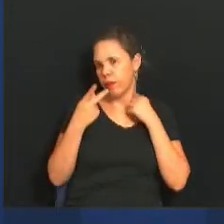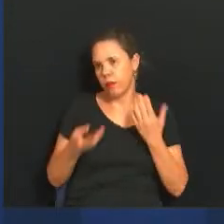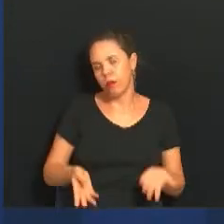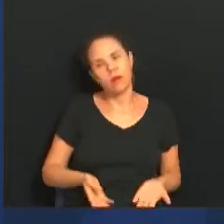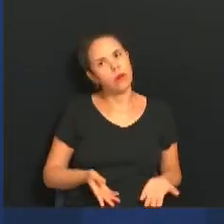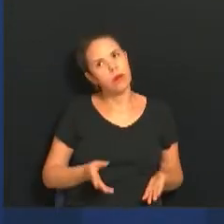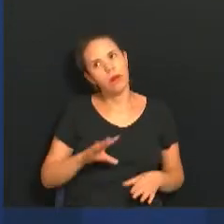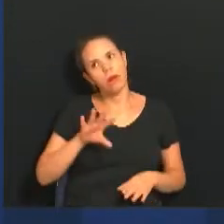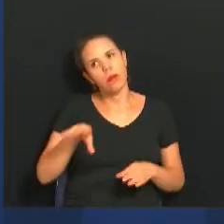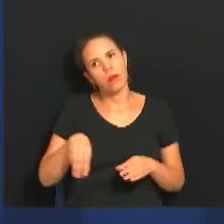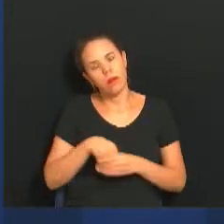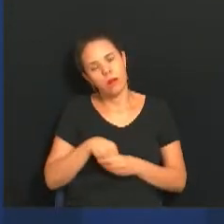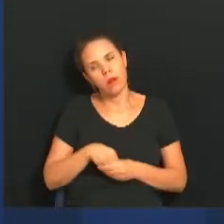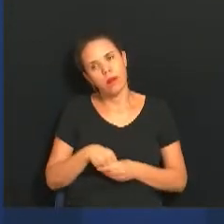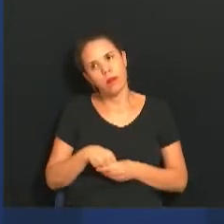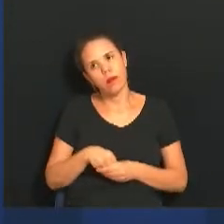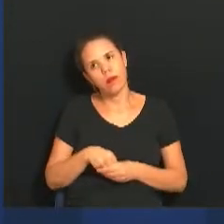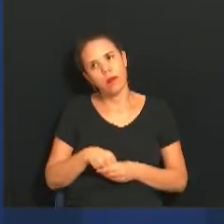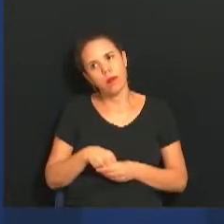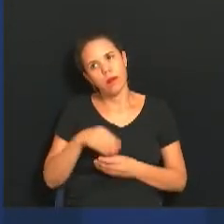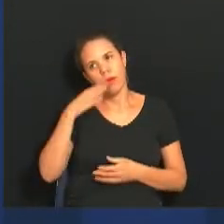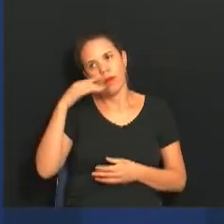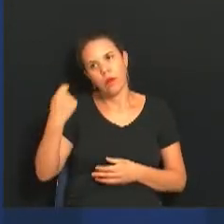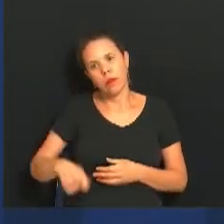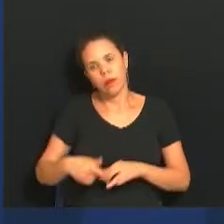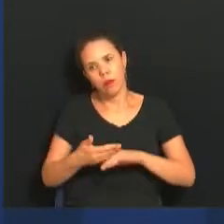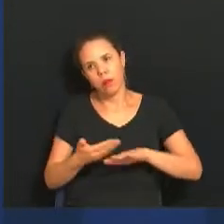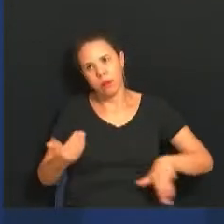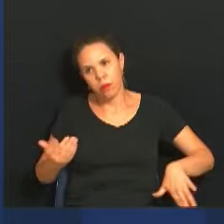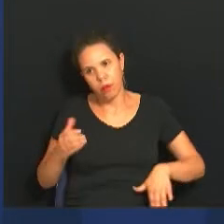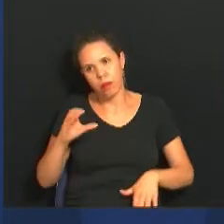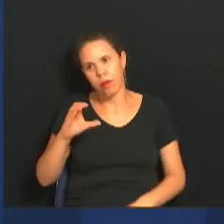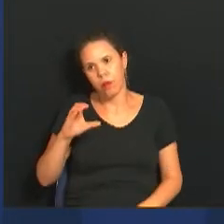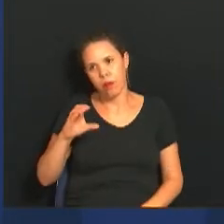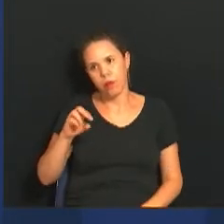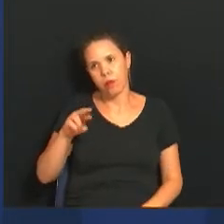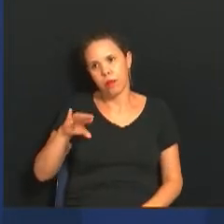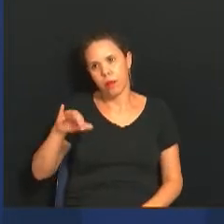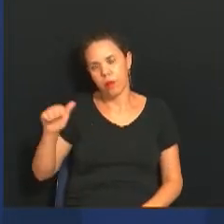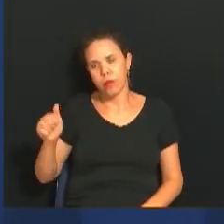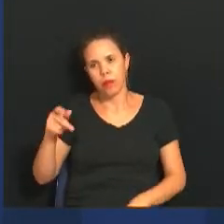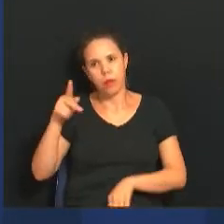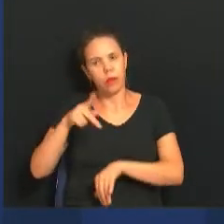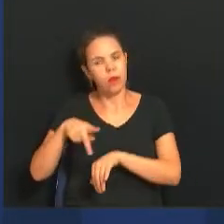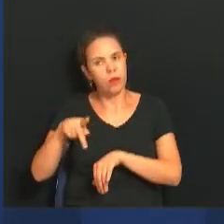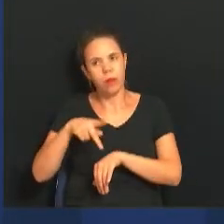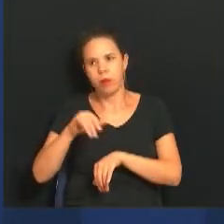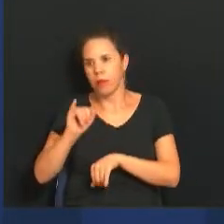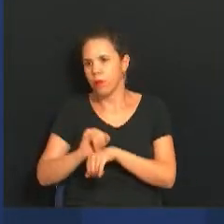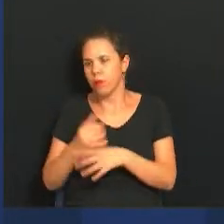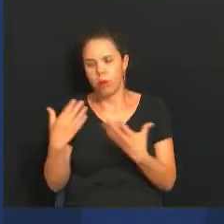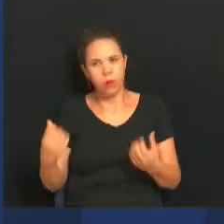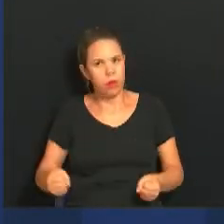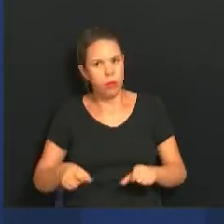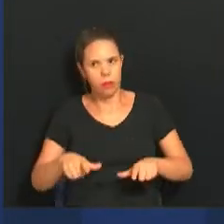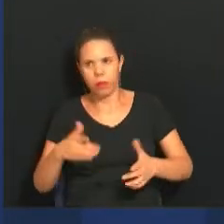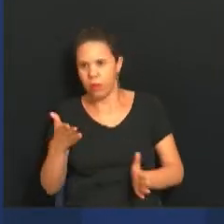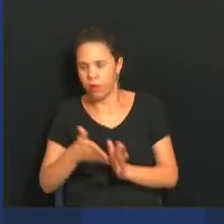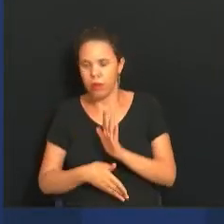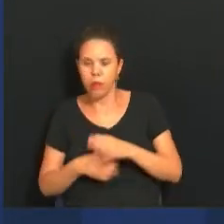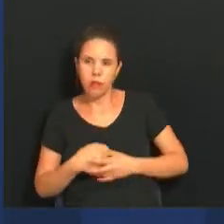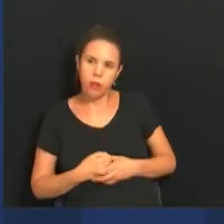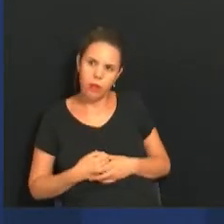anexou a península ucraniana da Crimeia. A comunidade internacional não reconhece essa anexação. E aí,